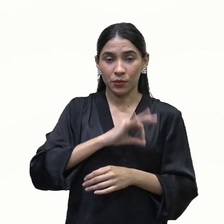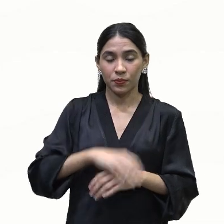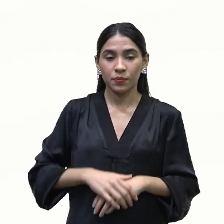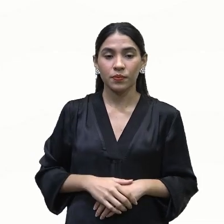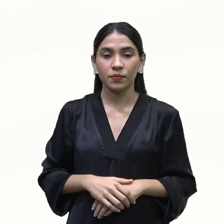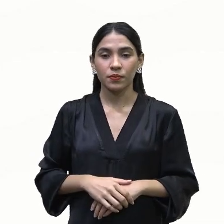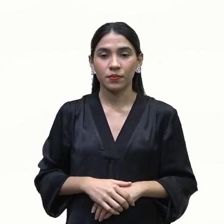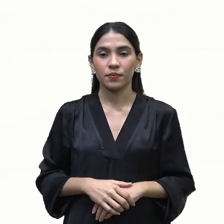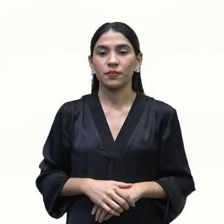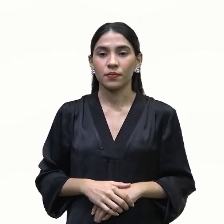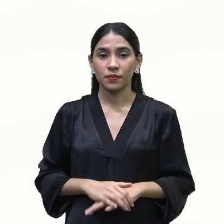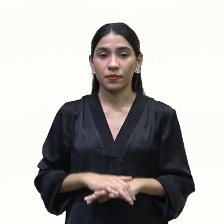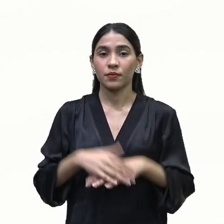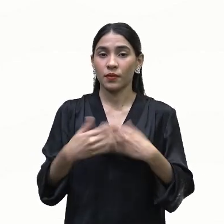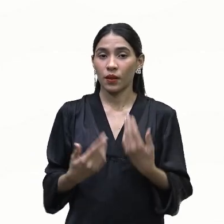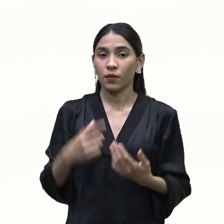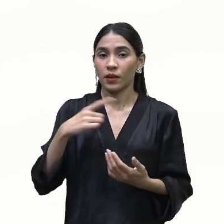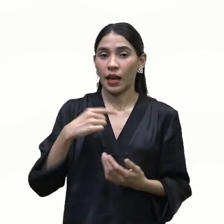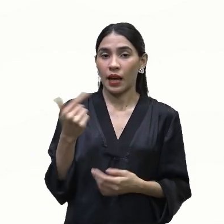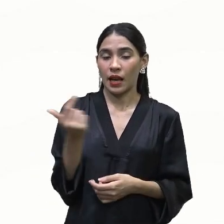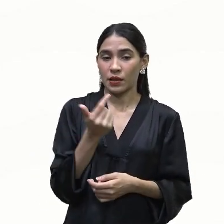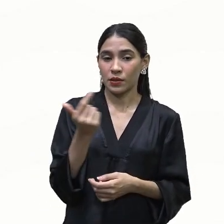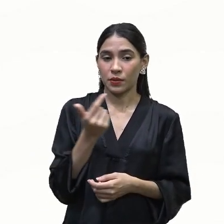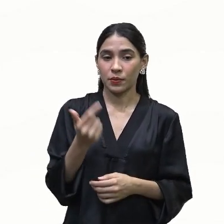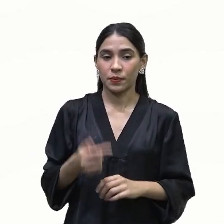conta. E aí tem a segunda